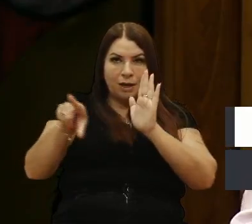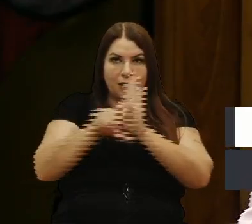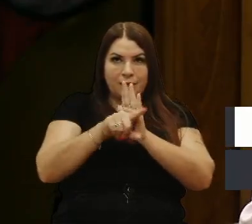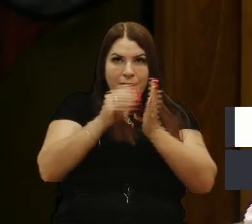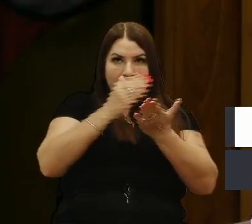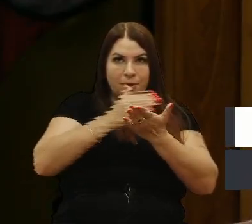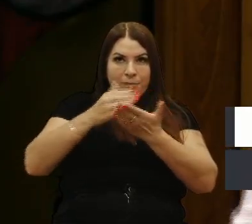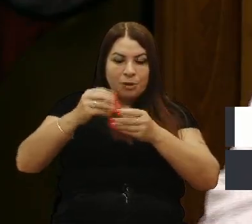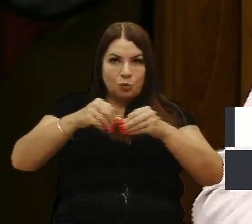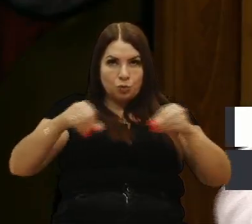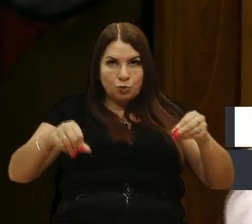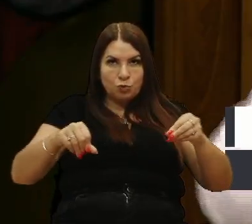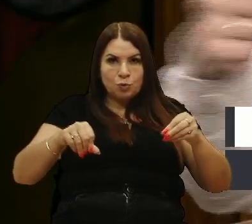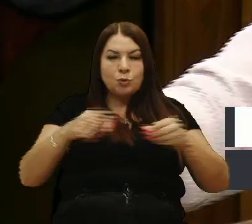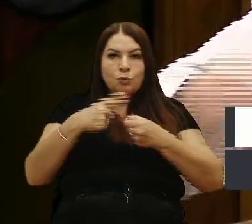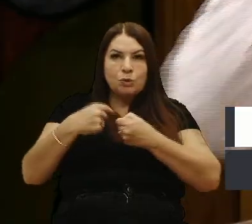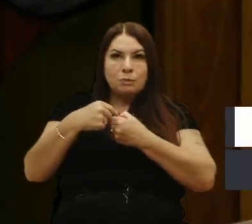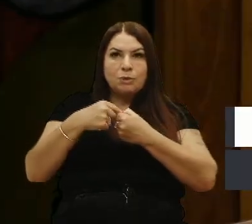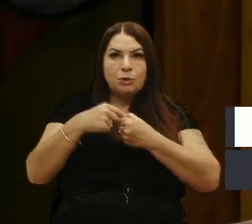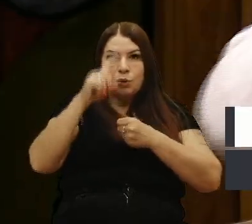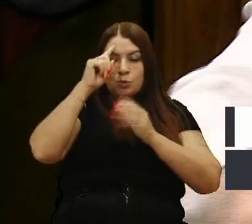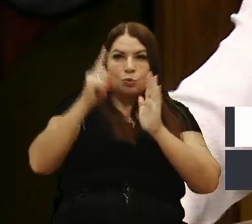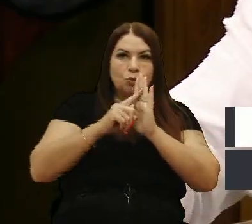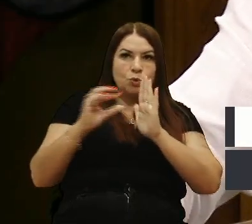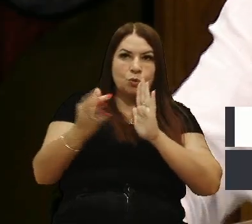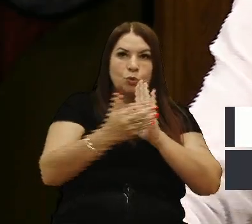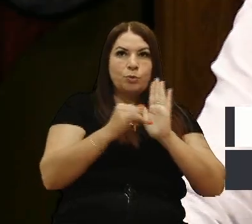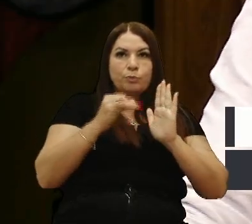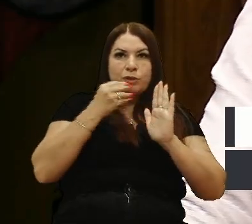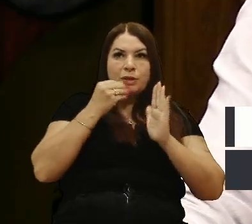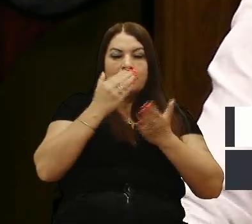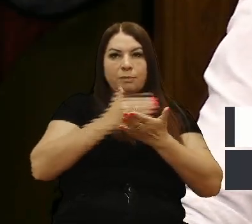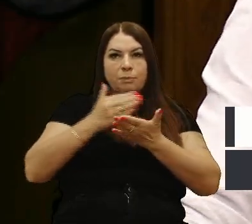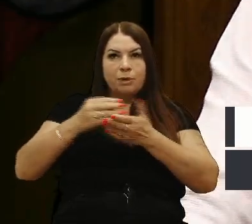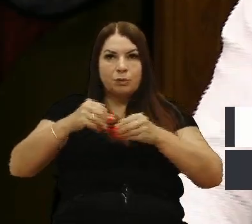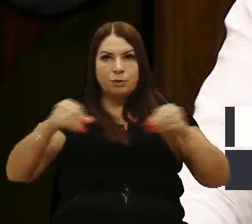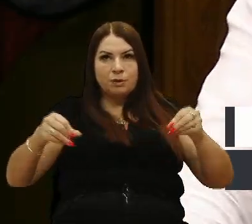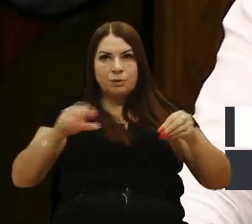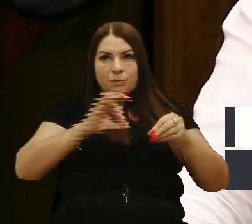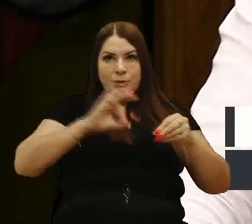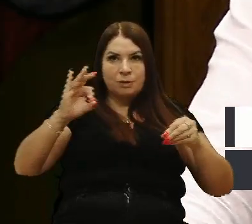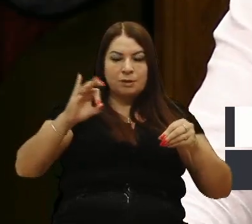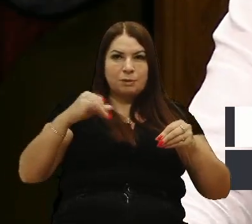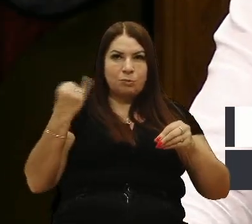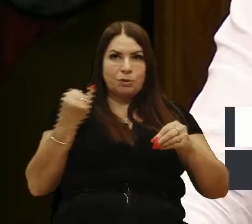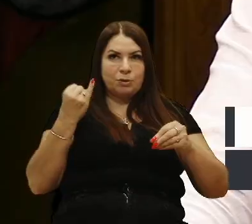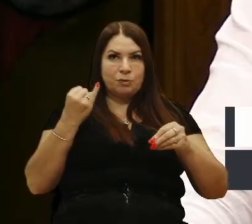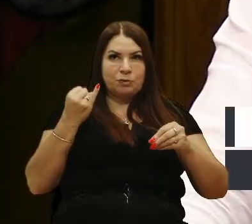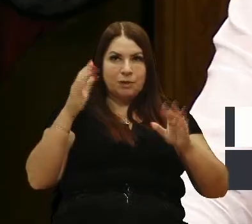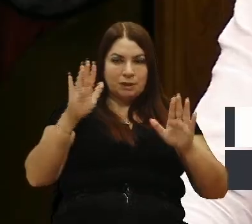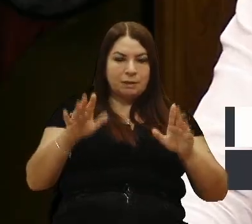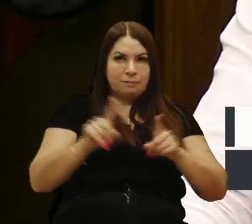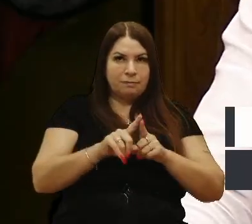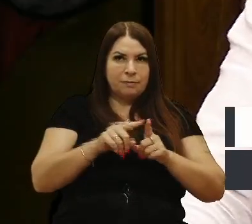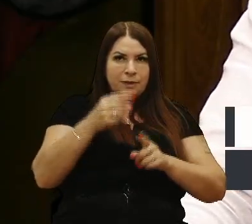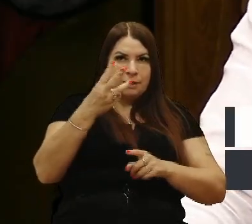parcelamento do solo determina que o município é dono em toda oportunidade do parcelamento do solo de um percentual significativo, salvo o melhor juízo, está